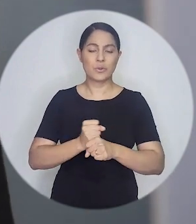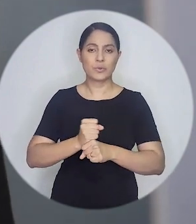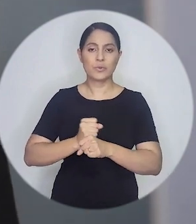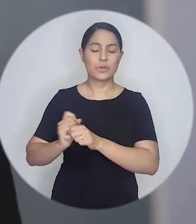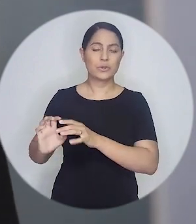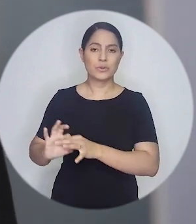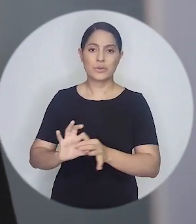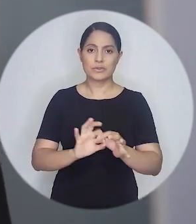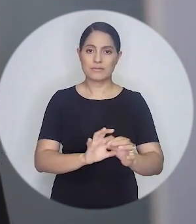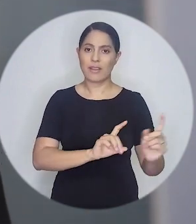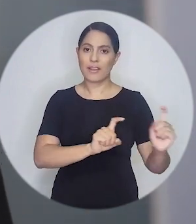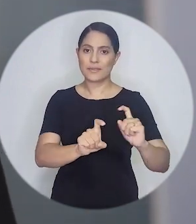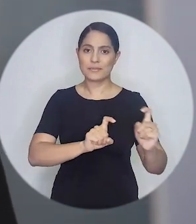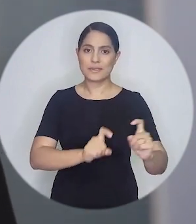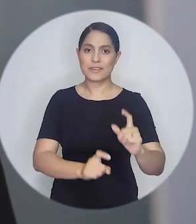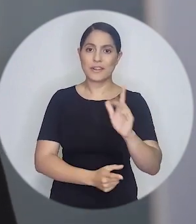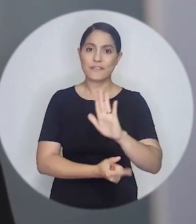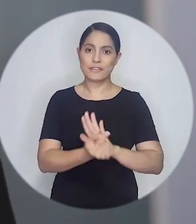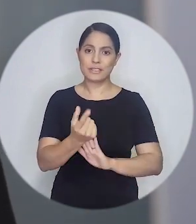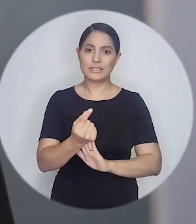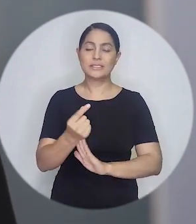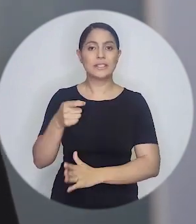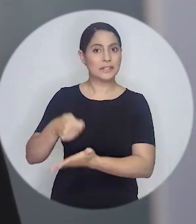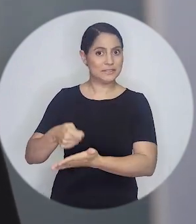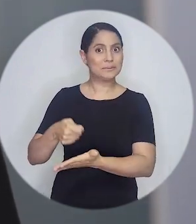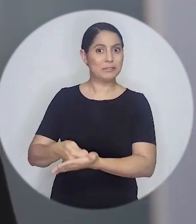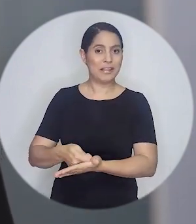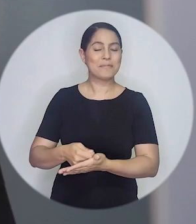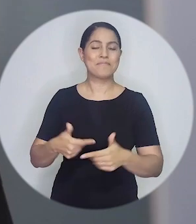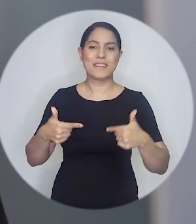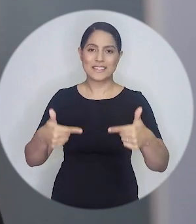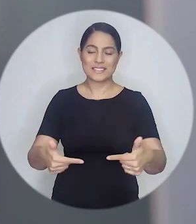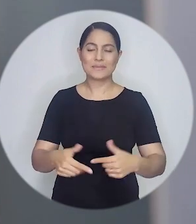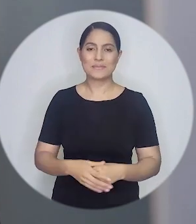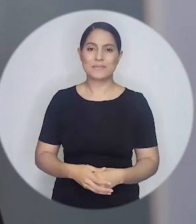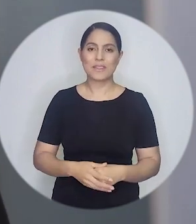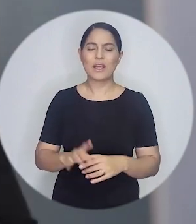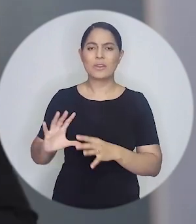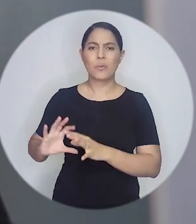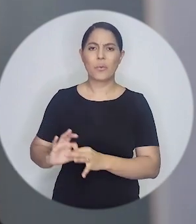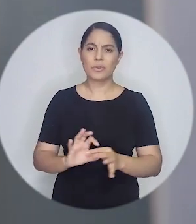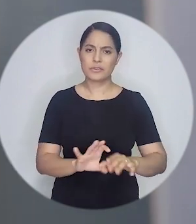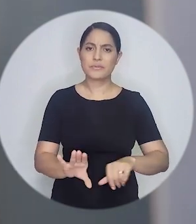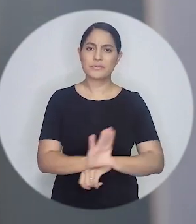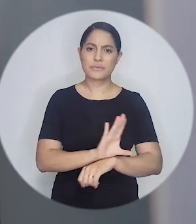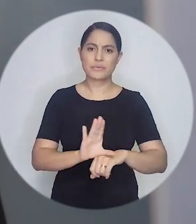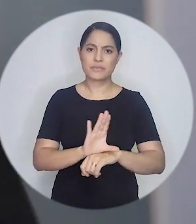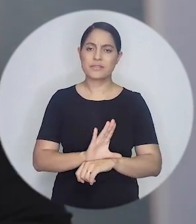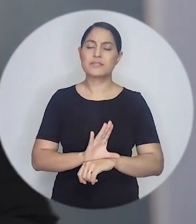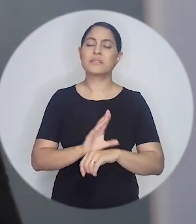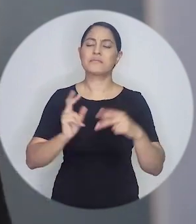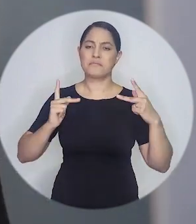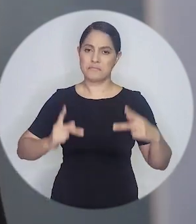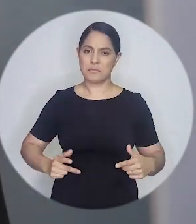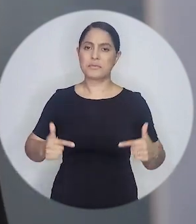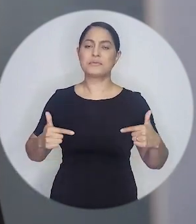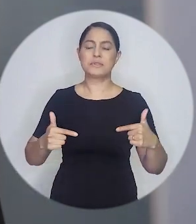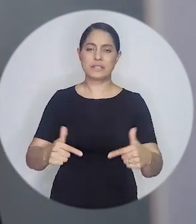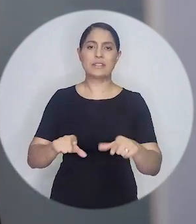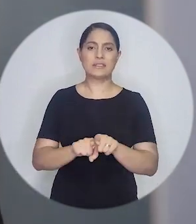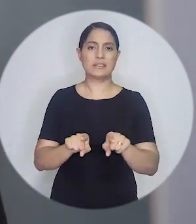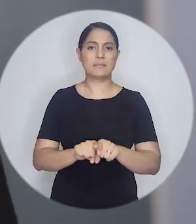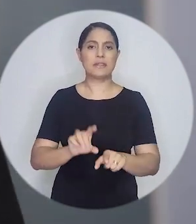do cidadão por meio da fiscalização administrativa, financeira e disciplinar. O que nem todos sabem é que, ao cumprir a